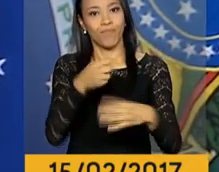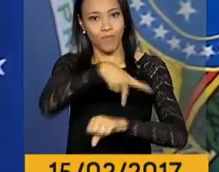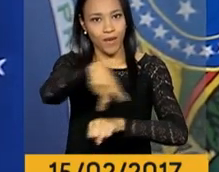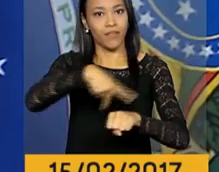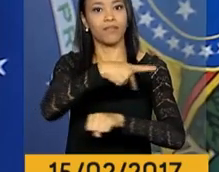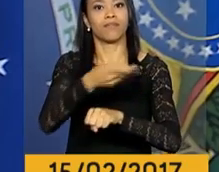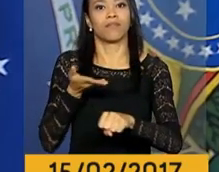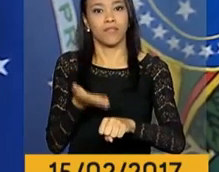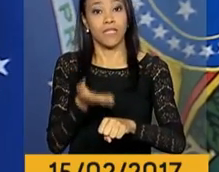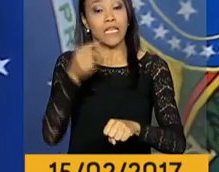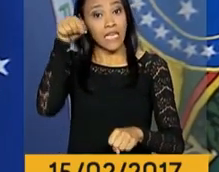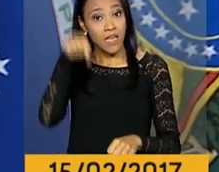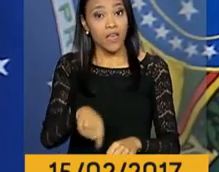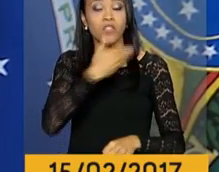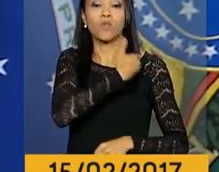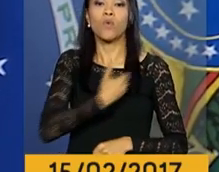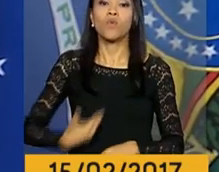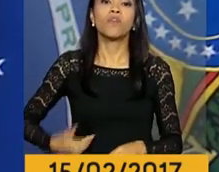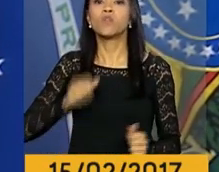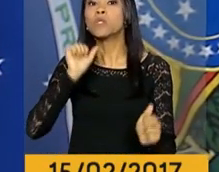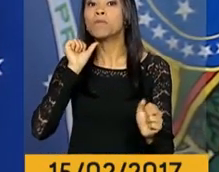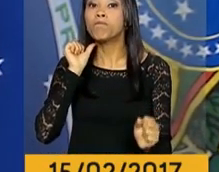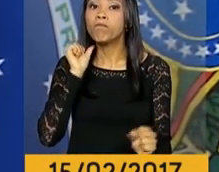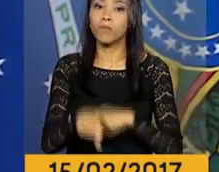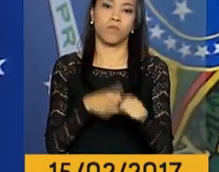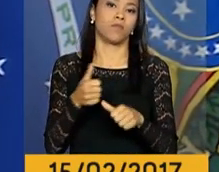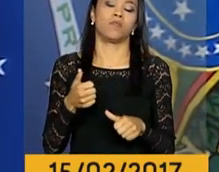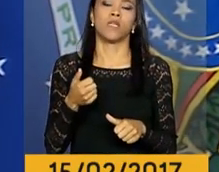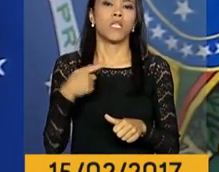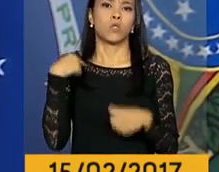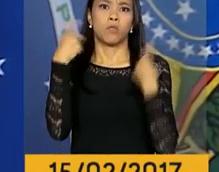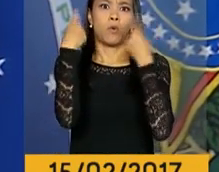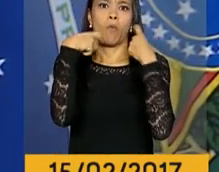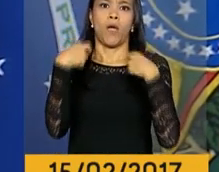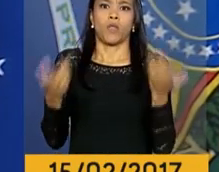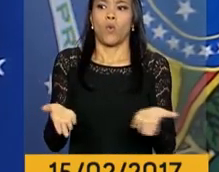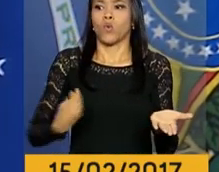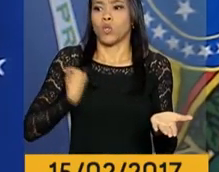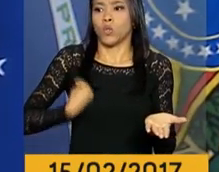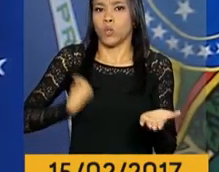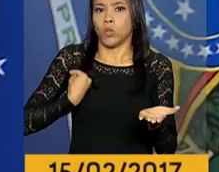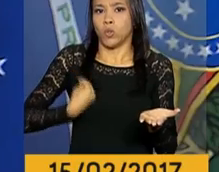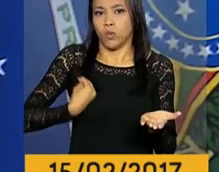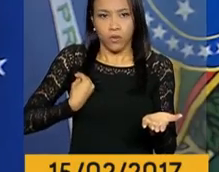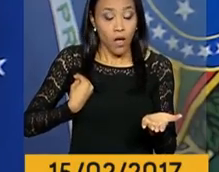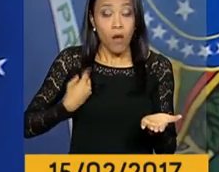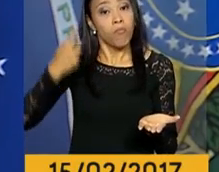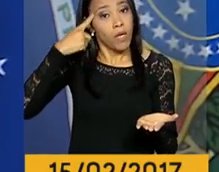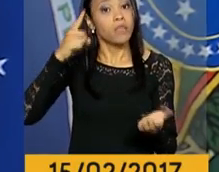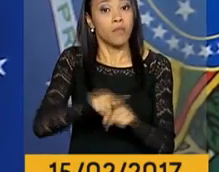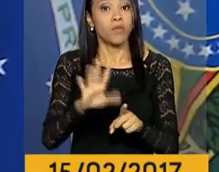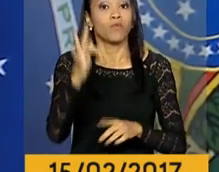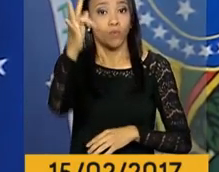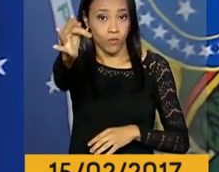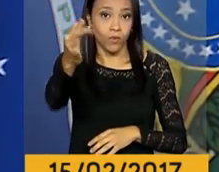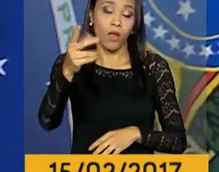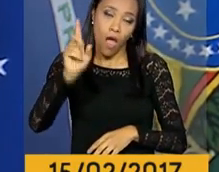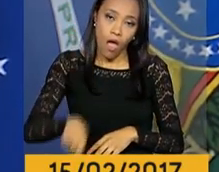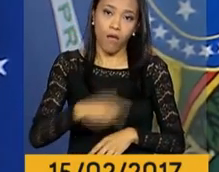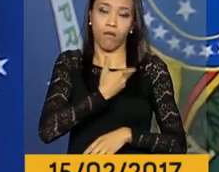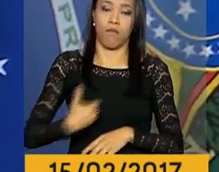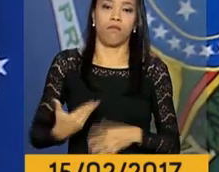significar que este é um governo das reformas, não preocupado com o momento presente, a mesmas, mas com o futuro. É isso que este